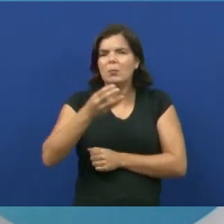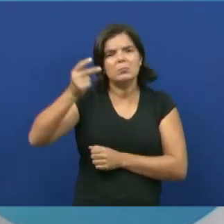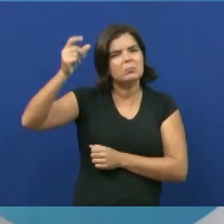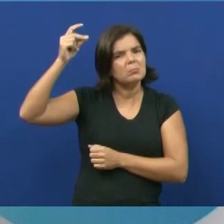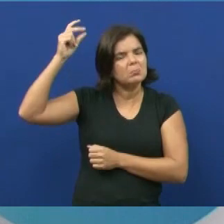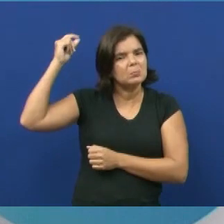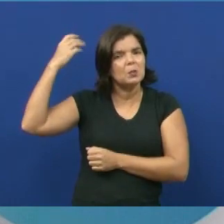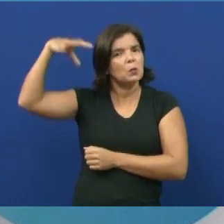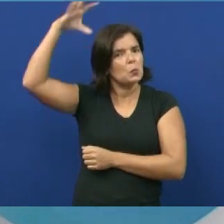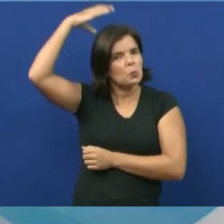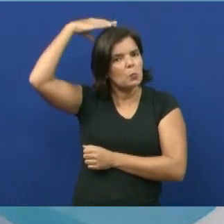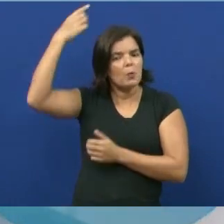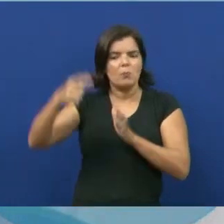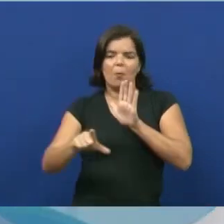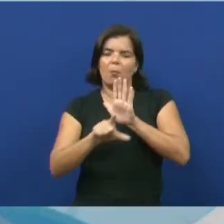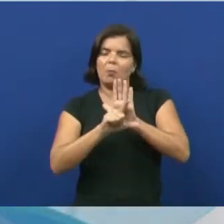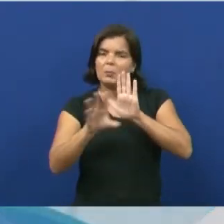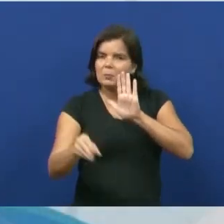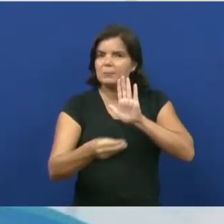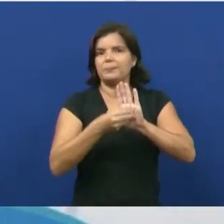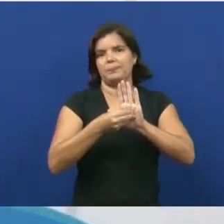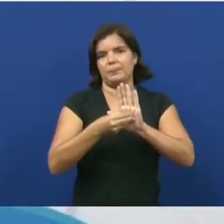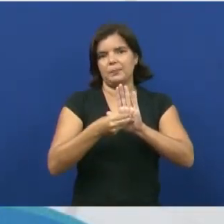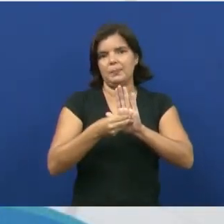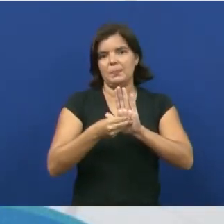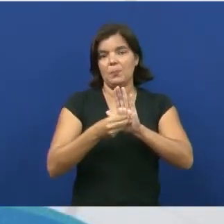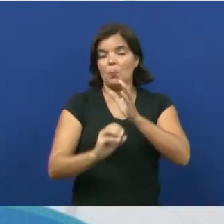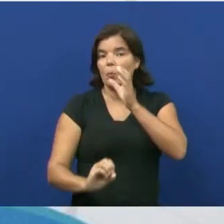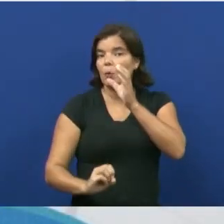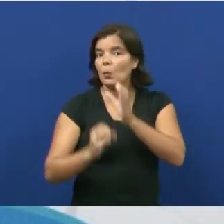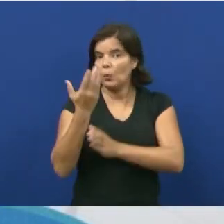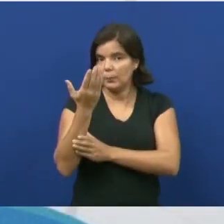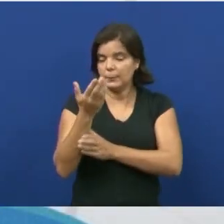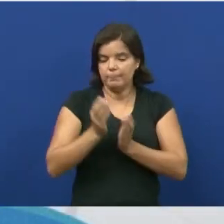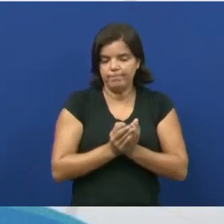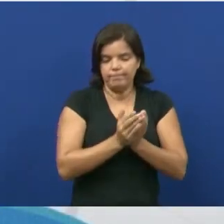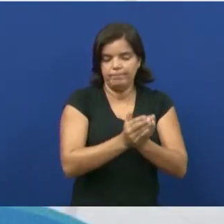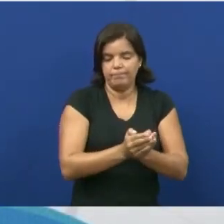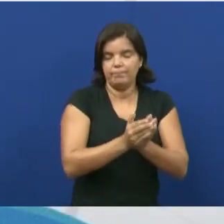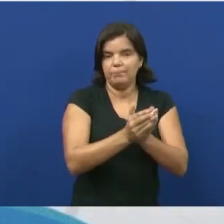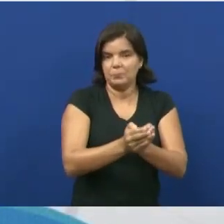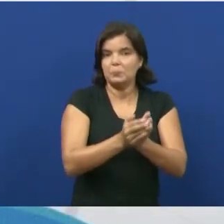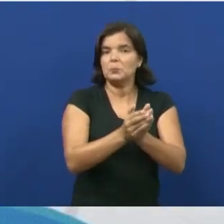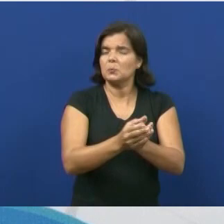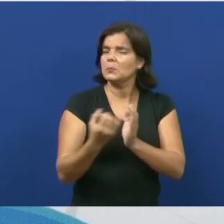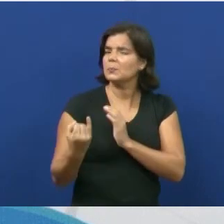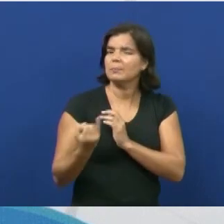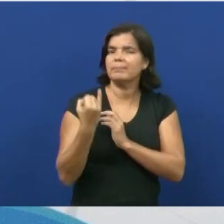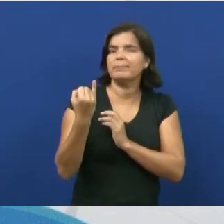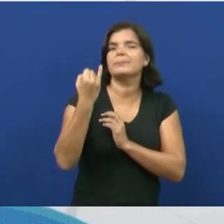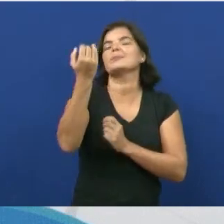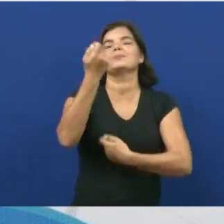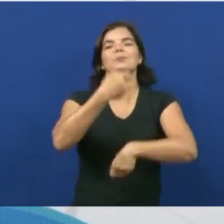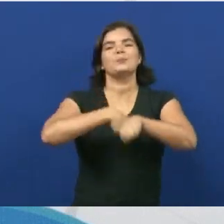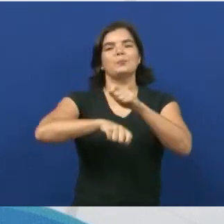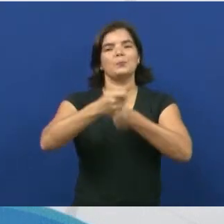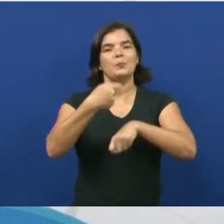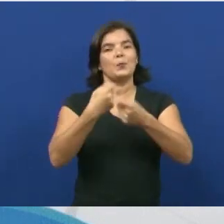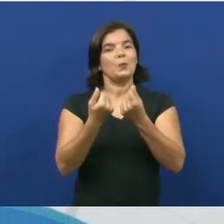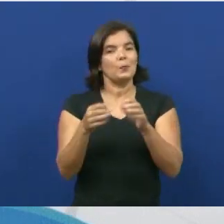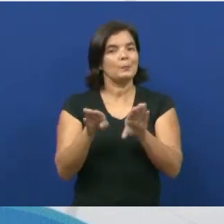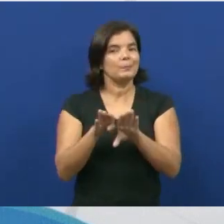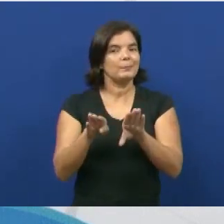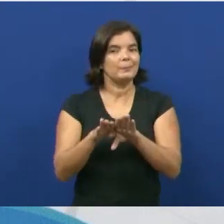reis anteriores haviam implementado, né? A criação do ato de navegação foi algo muito importante para a economia